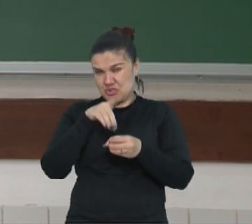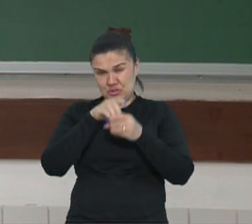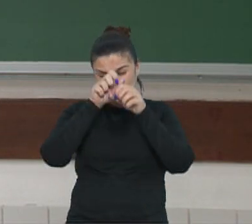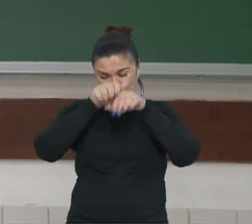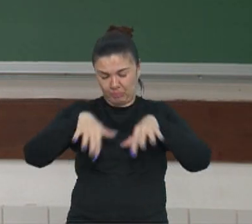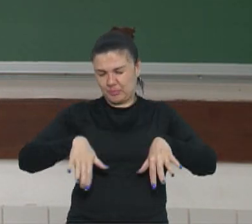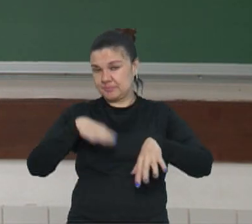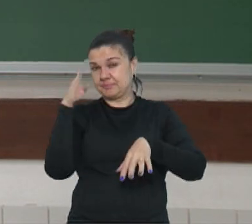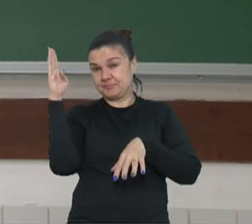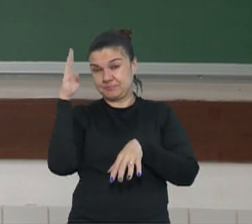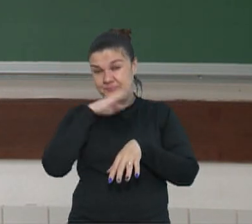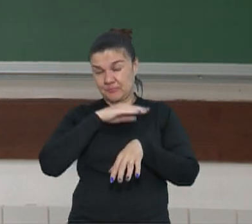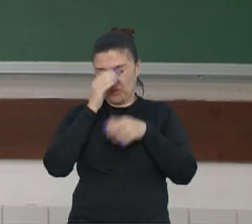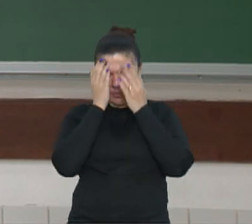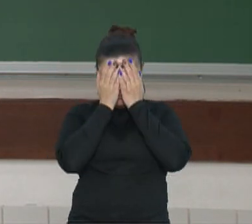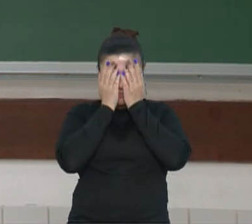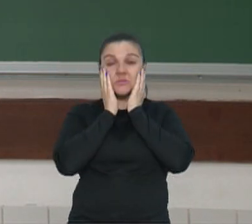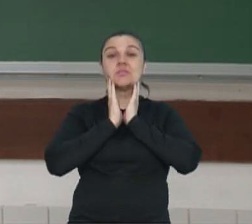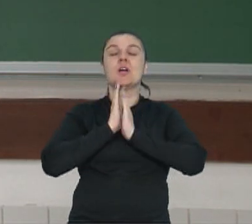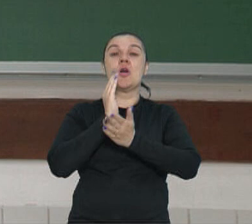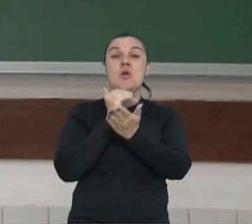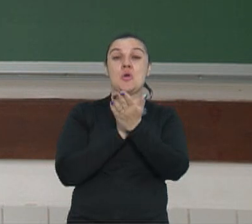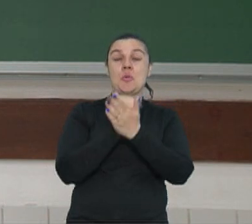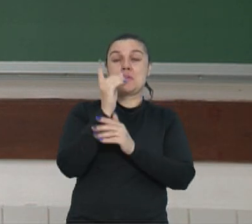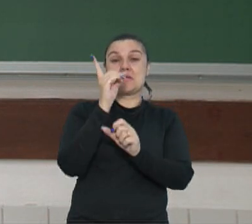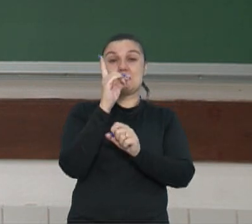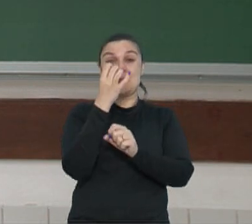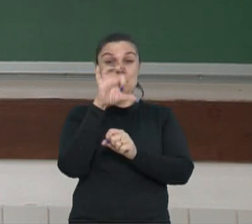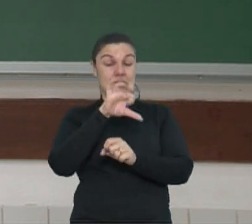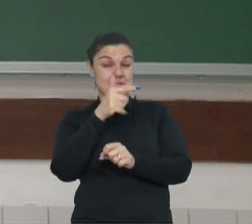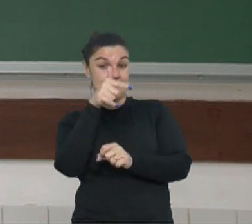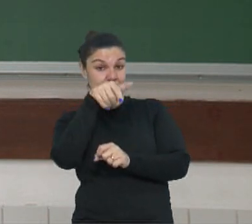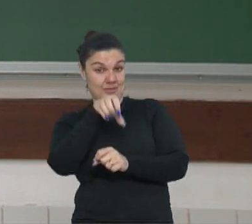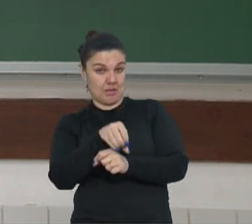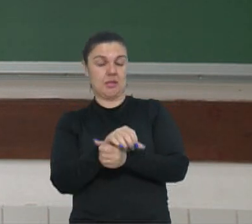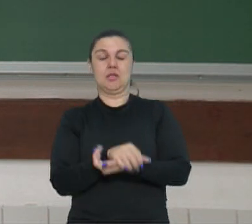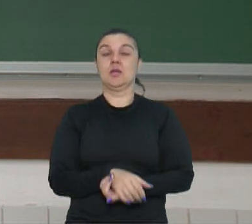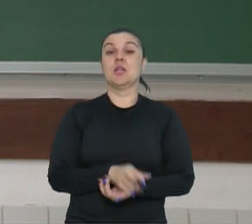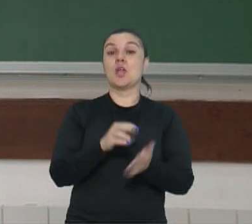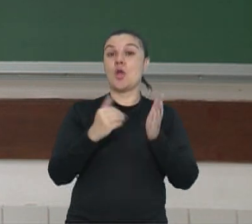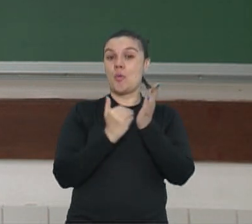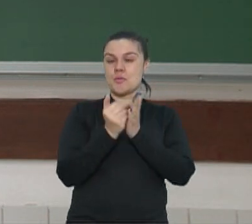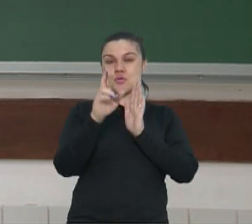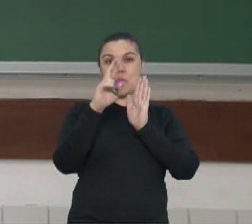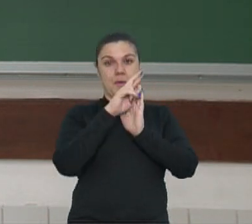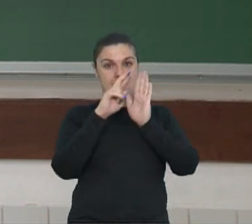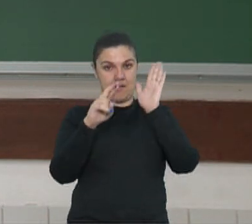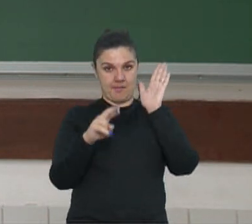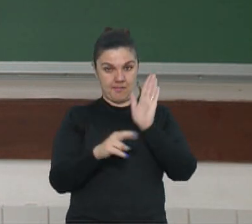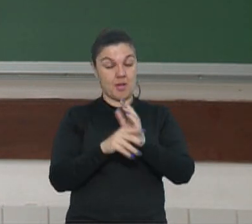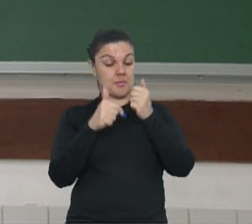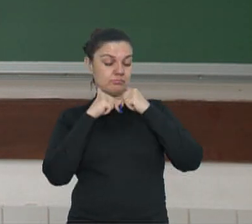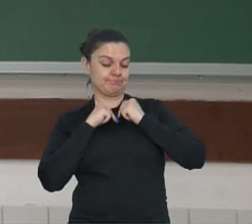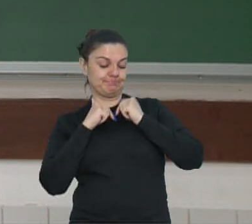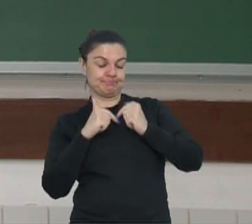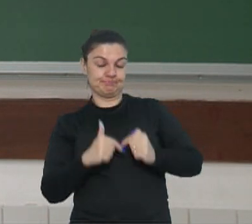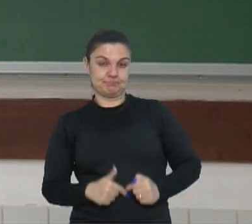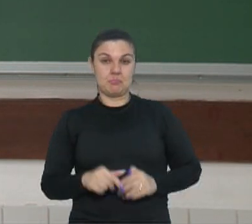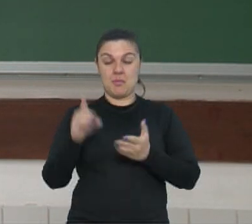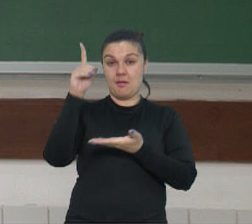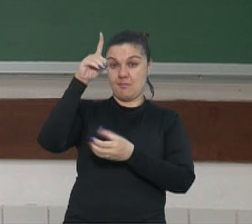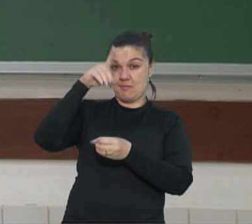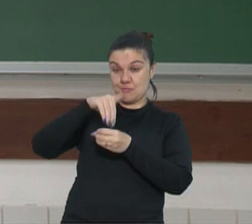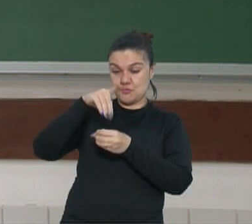enxofre. É um troço tenebroso. Lá nos anos de 1970, saiu uma regra que devia se purificar o diesel, e ele